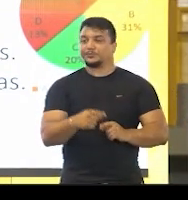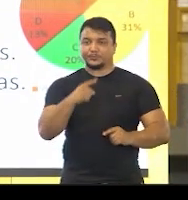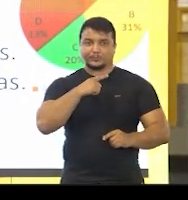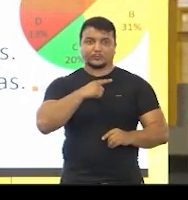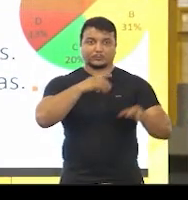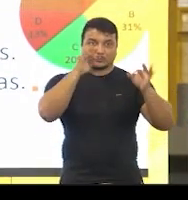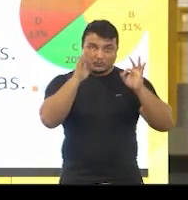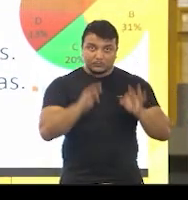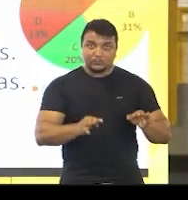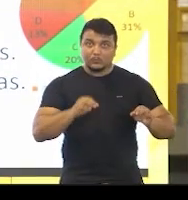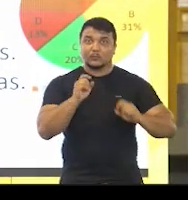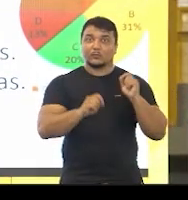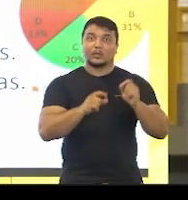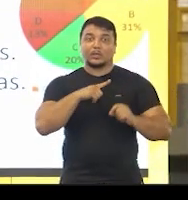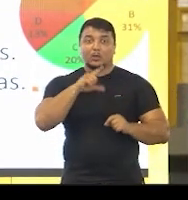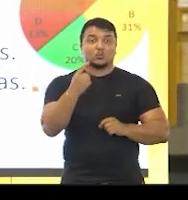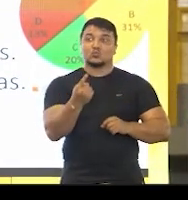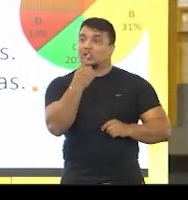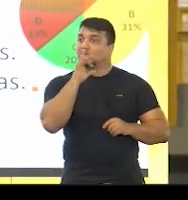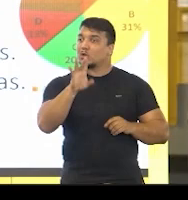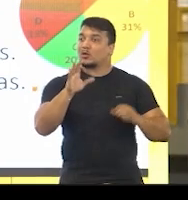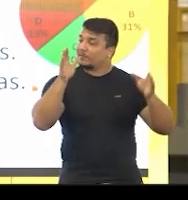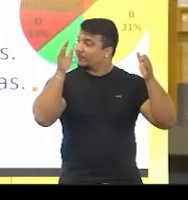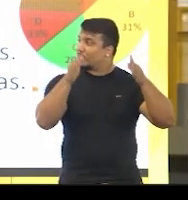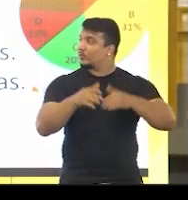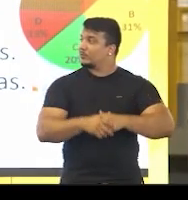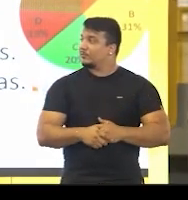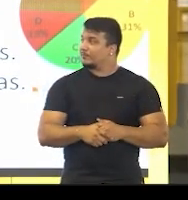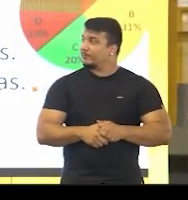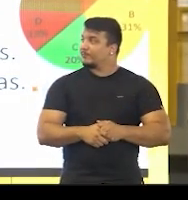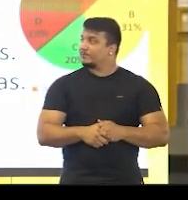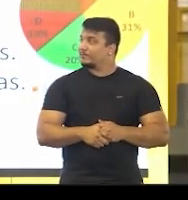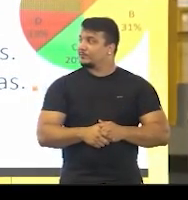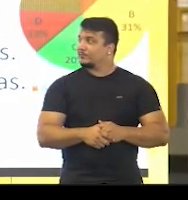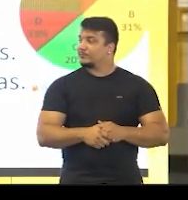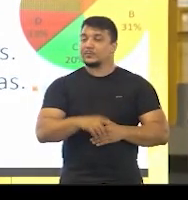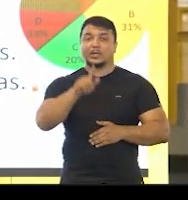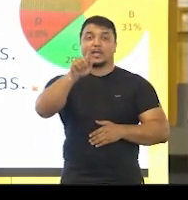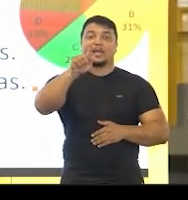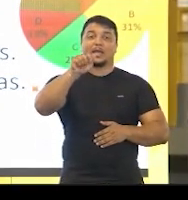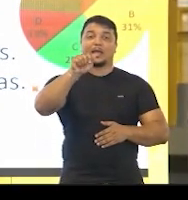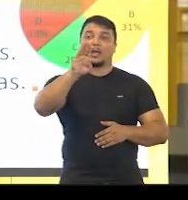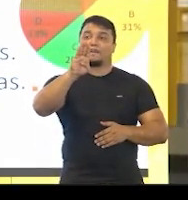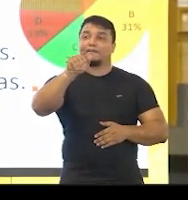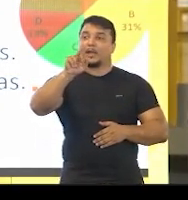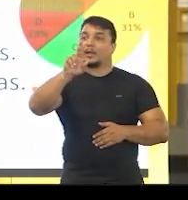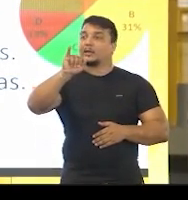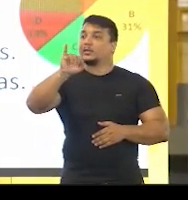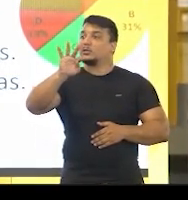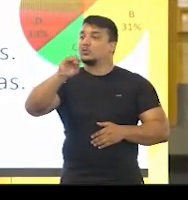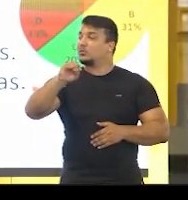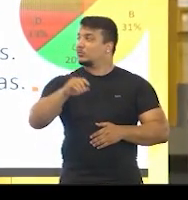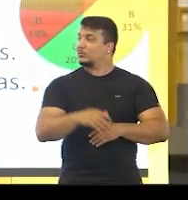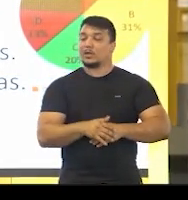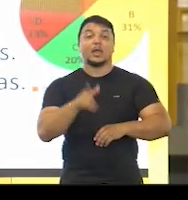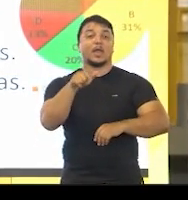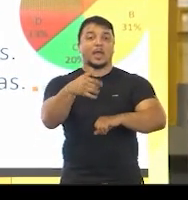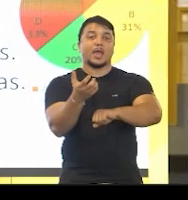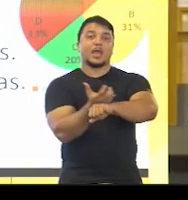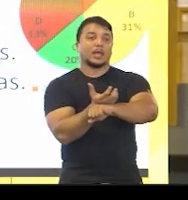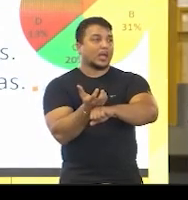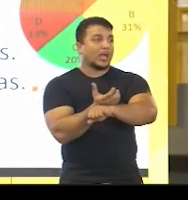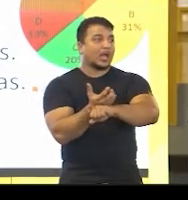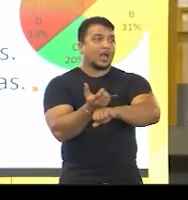a opção correta. E ela é chamada de quê, professor Marden? Gabarito, não é isso? O